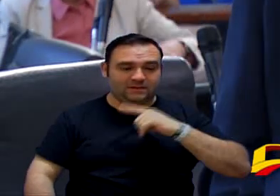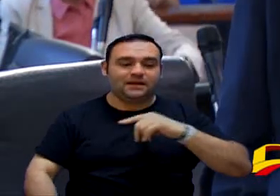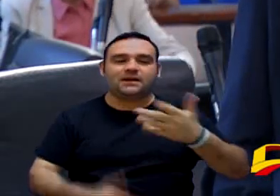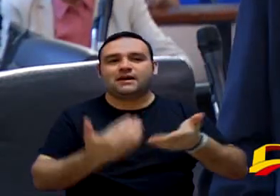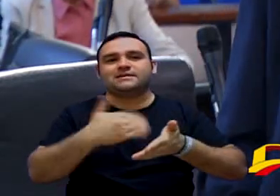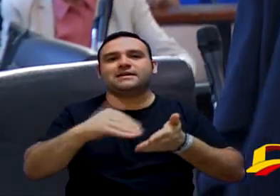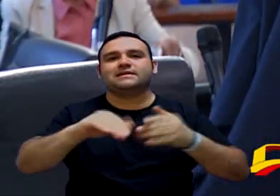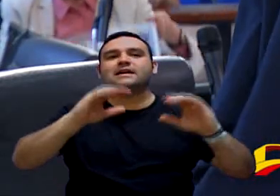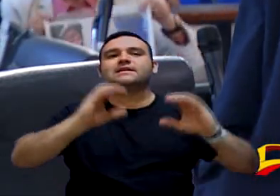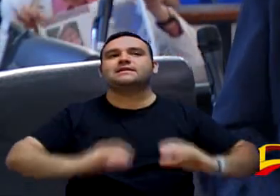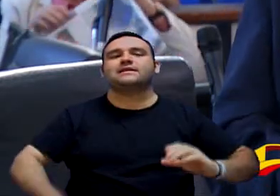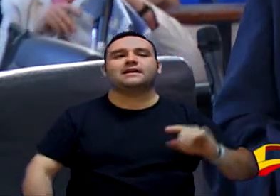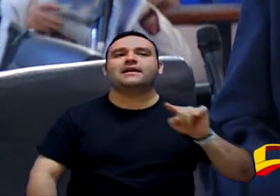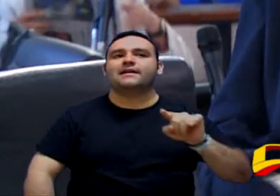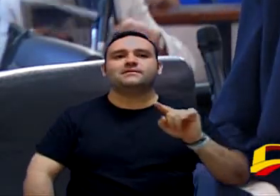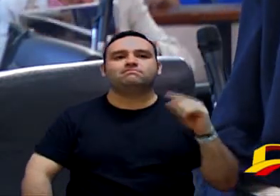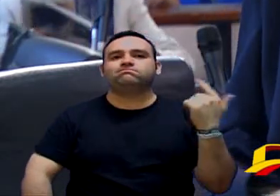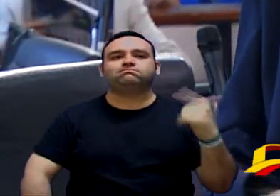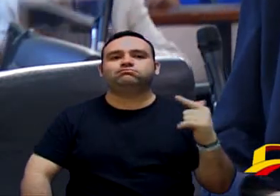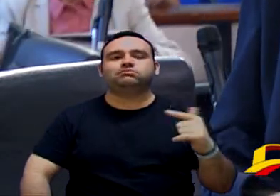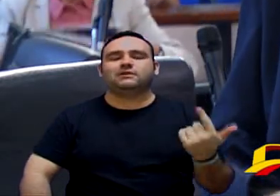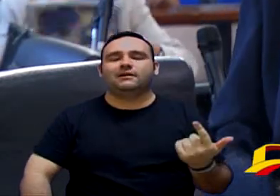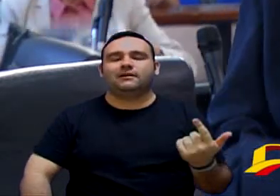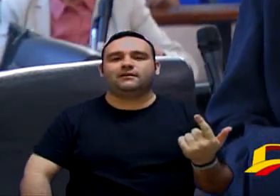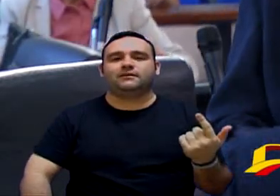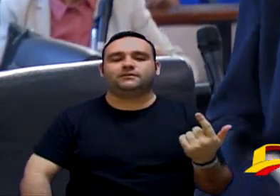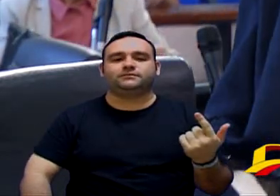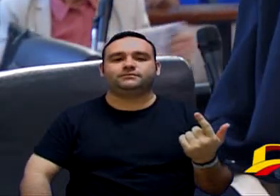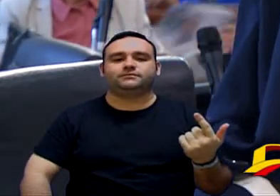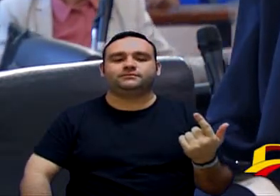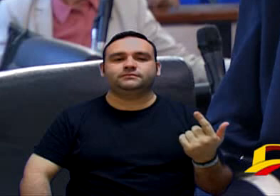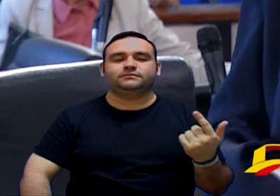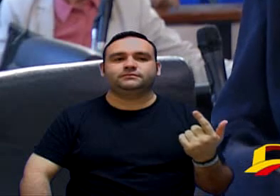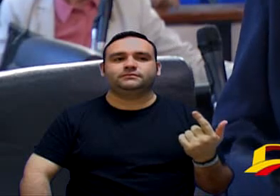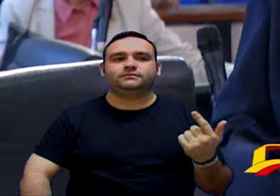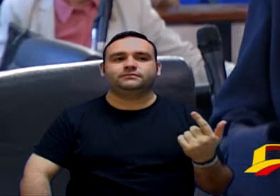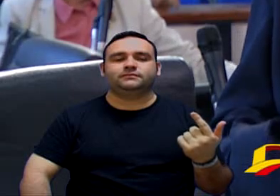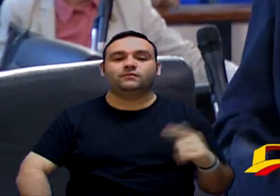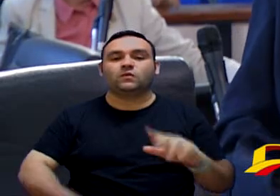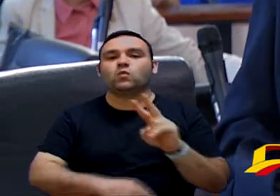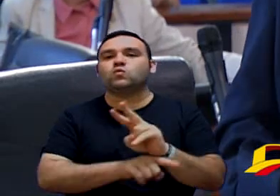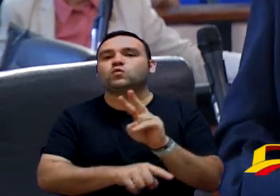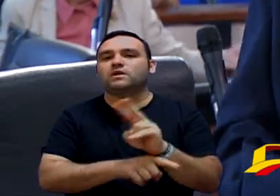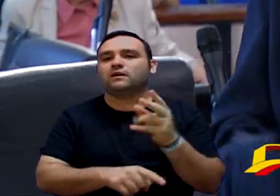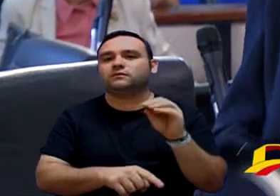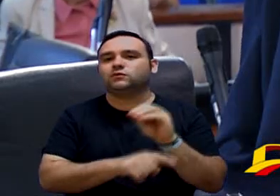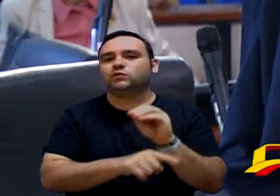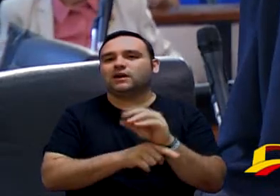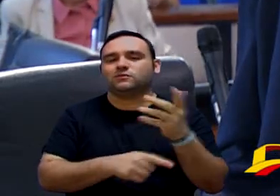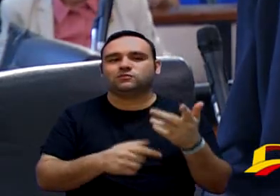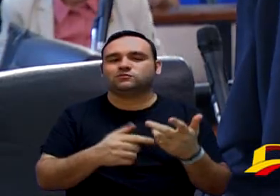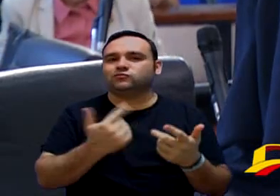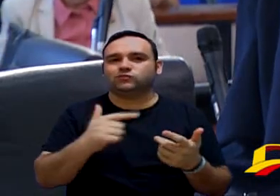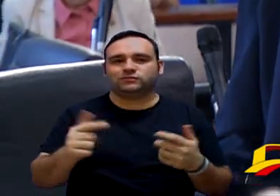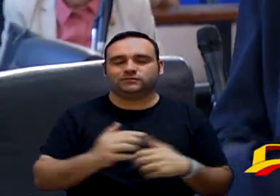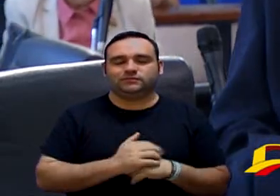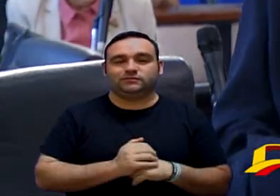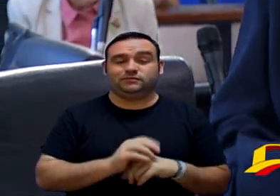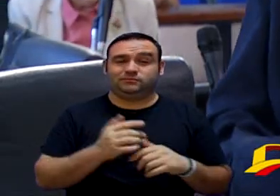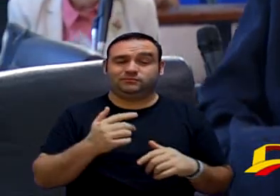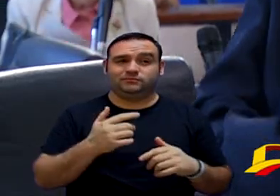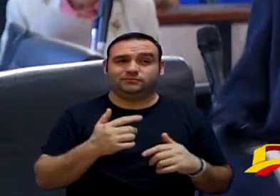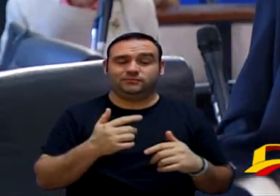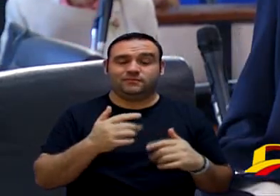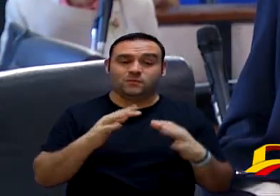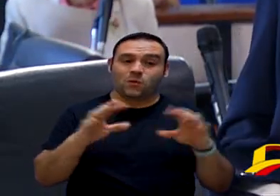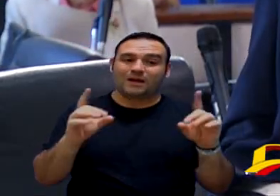da cidade não contemplam esse tipo de apoio esse